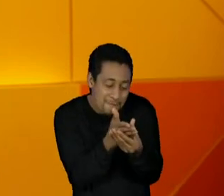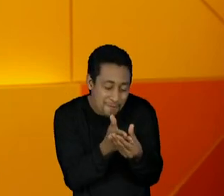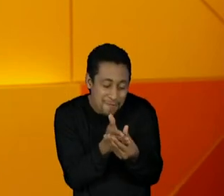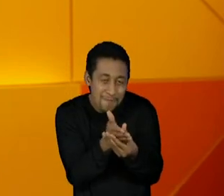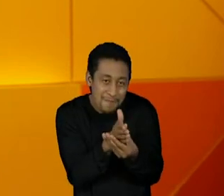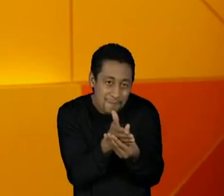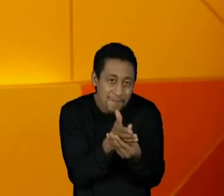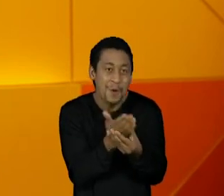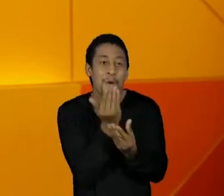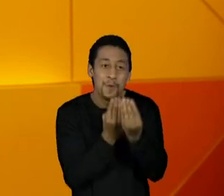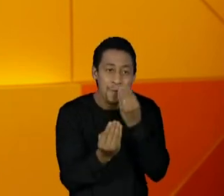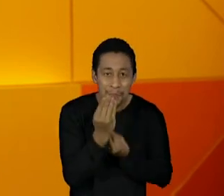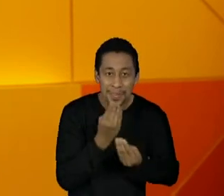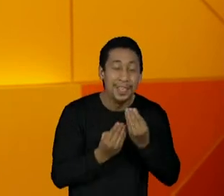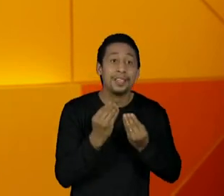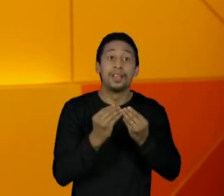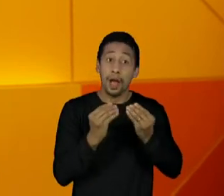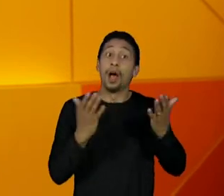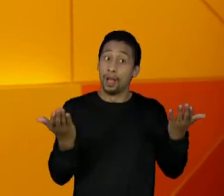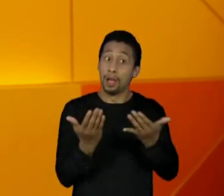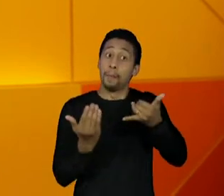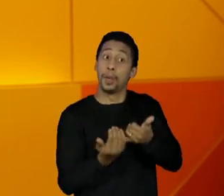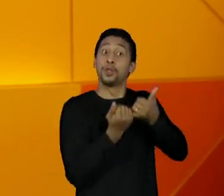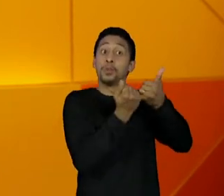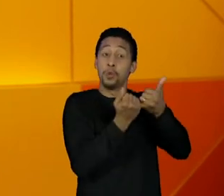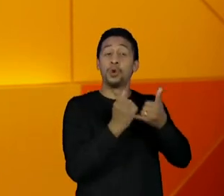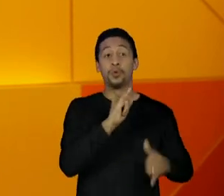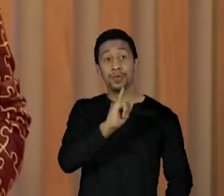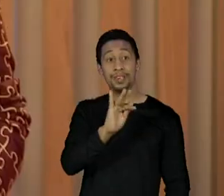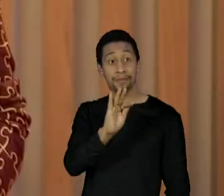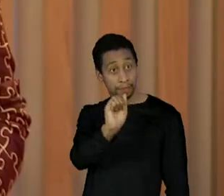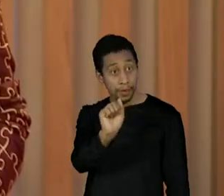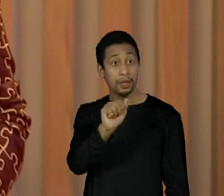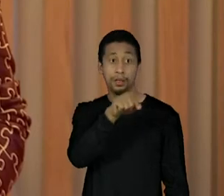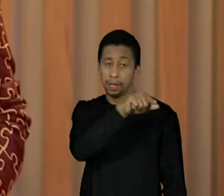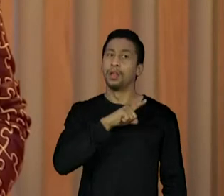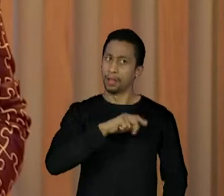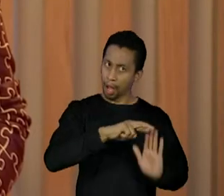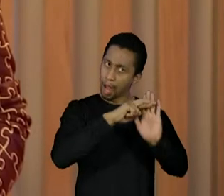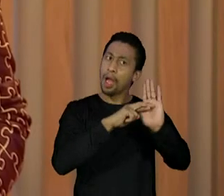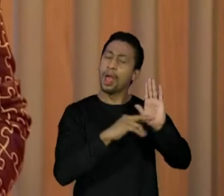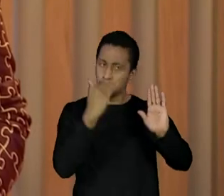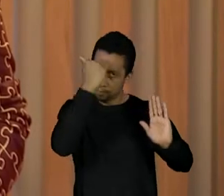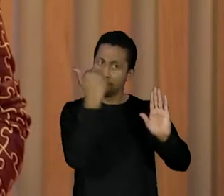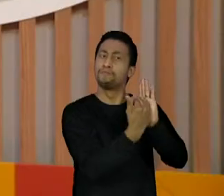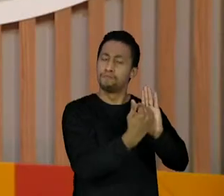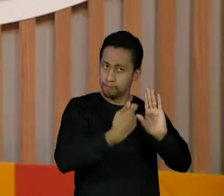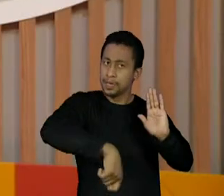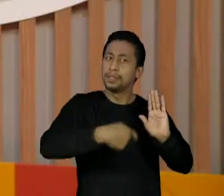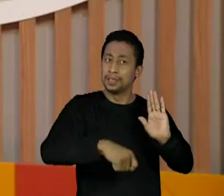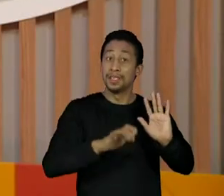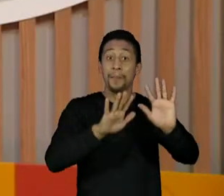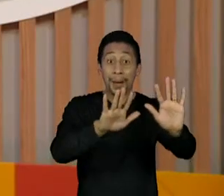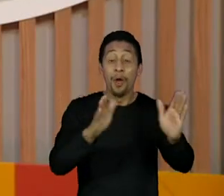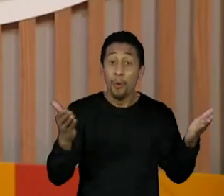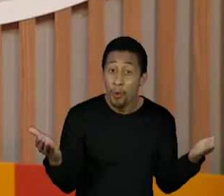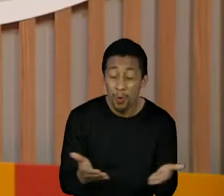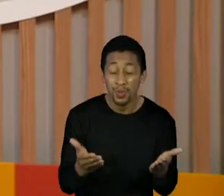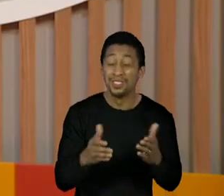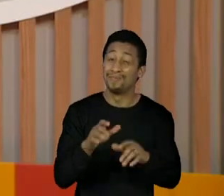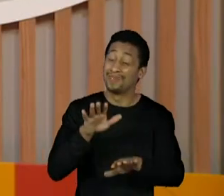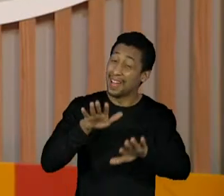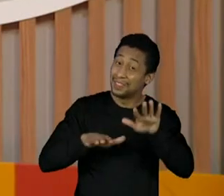Bahia tombadas pelo IPHAN. E por isso, existem regras que devem ser obedecidas. Só que hoje é